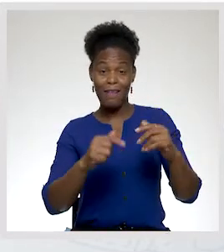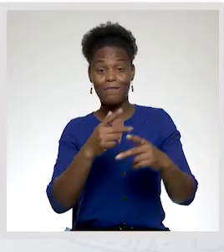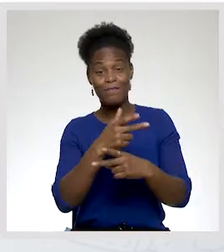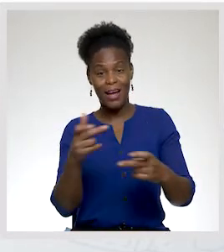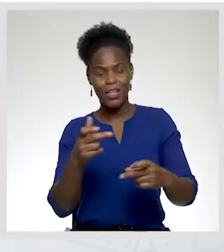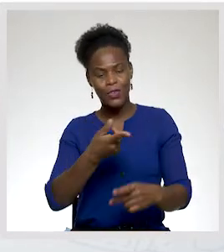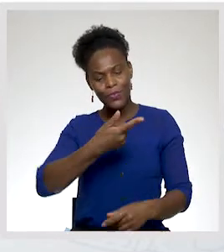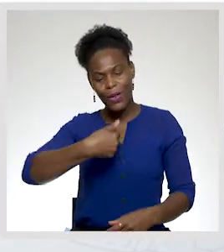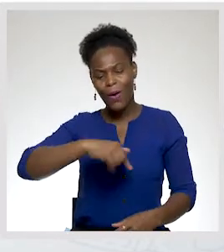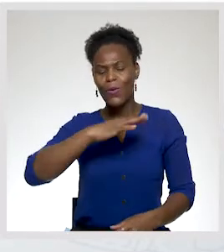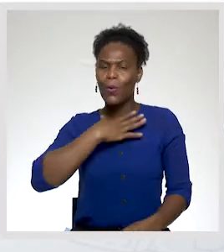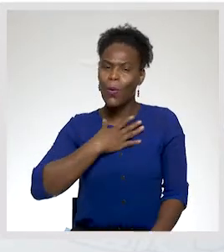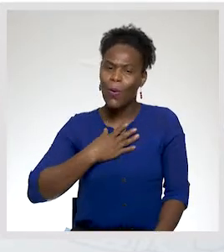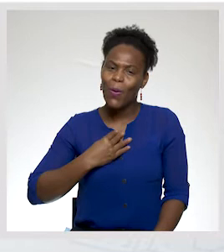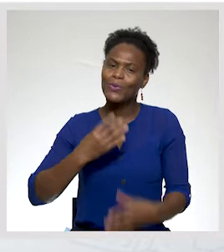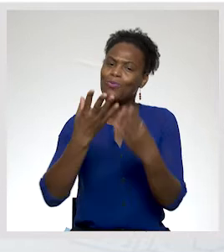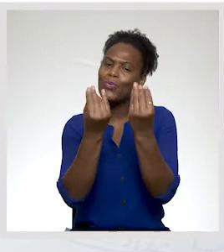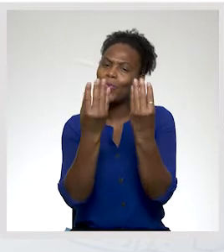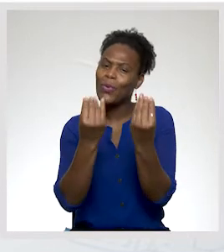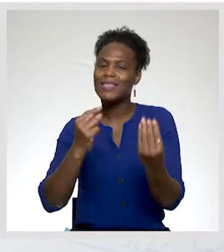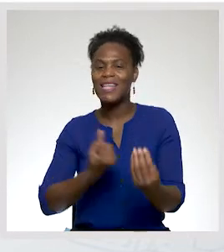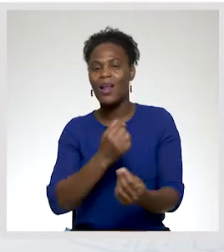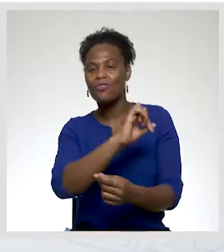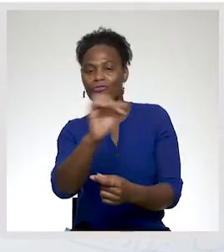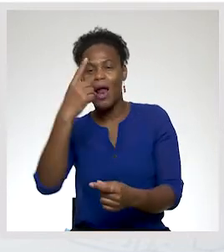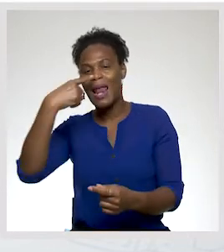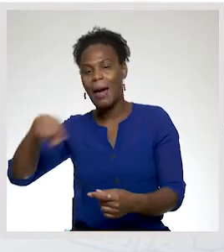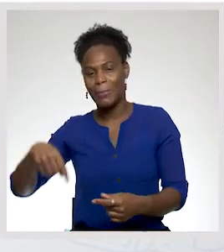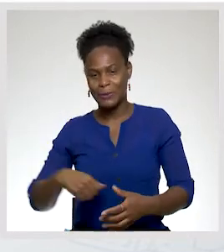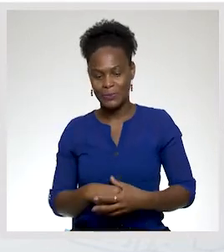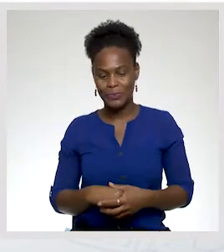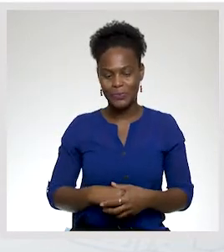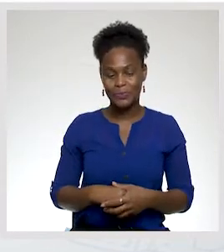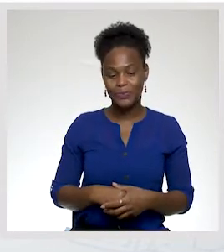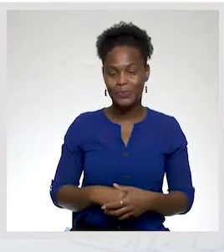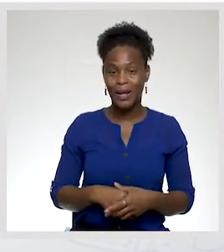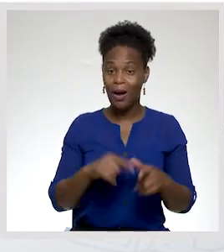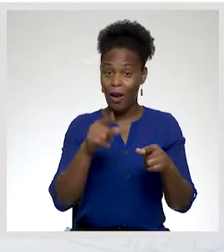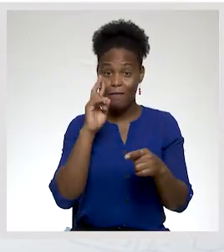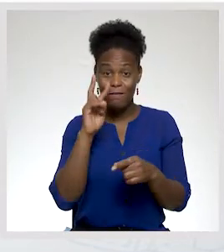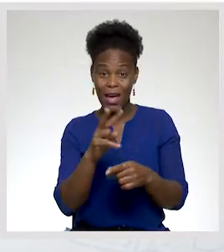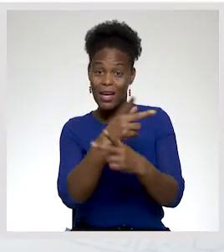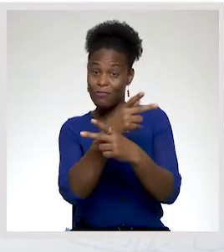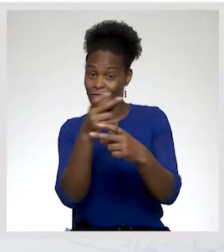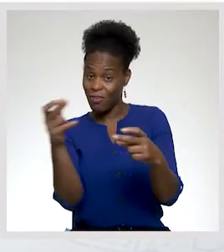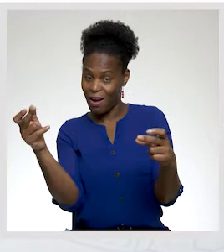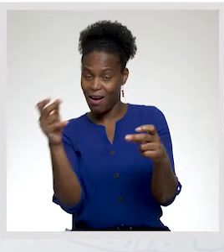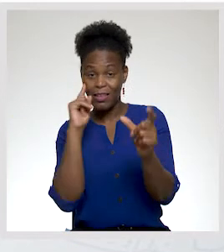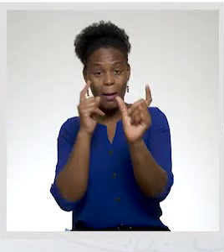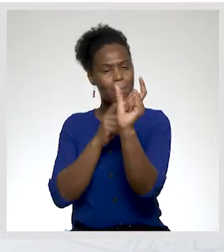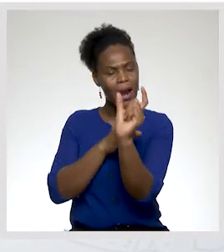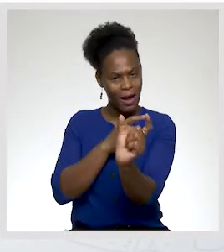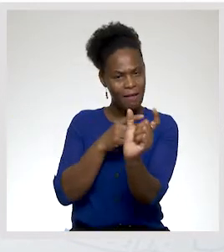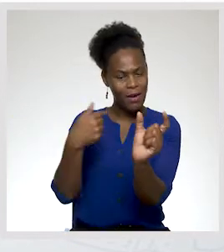Nós gostamos muito de ser o teu lápis. Então, reparem ali, temos uma